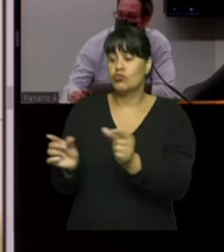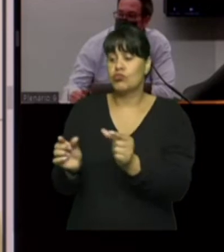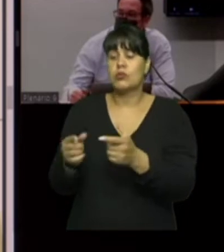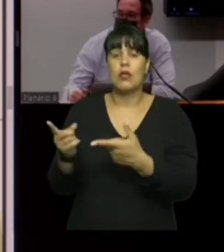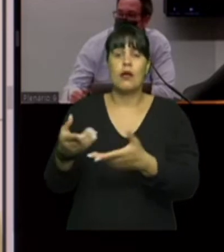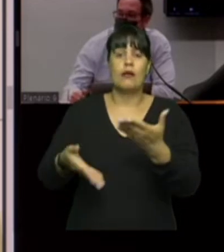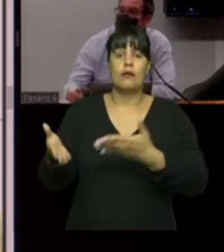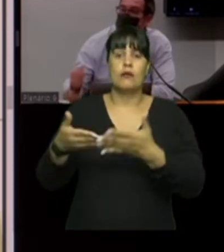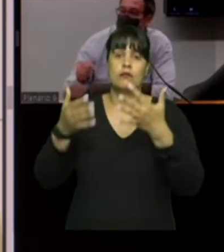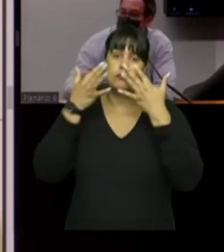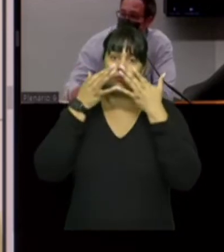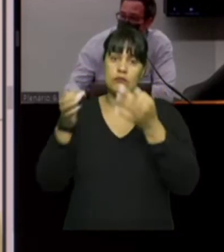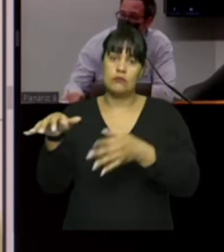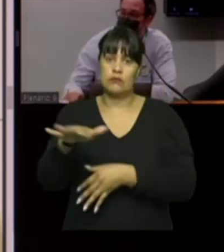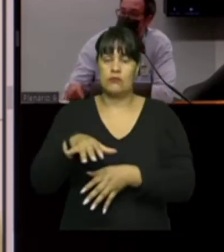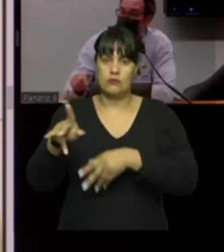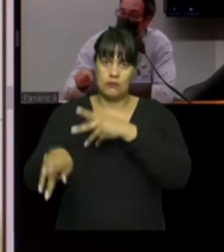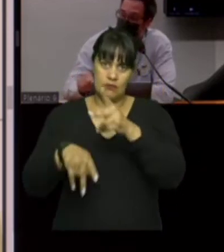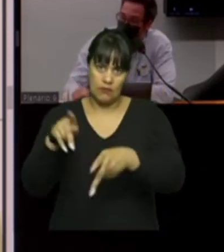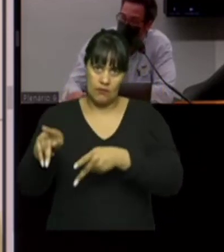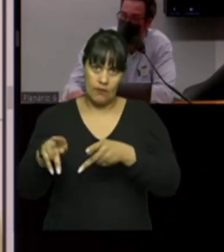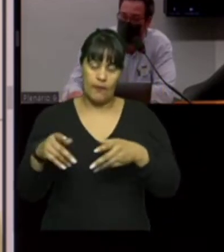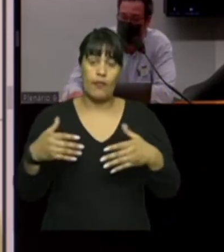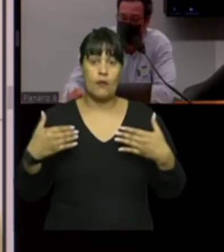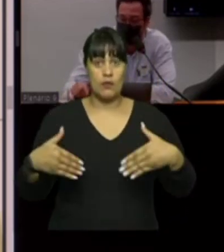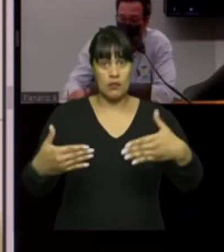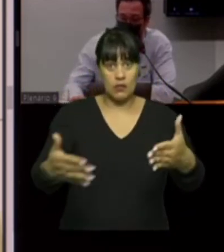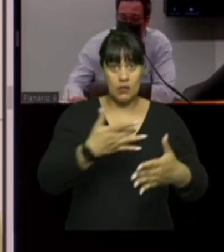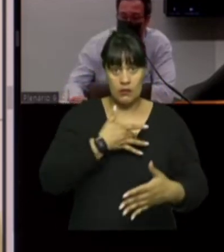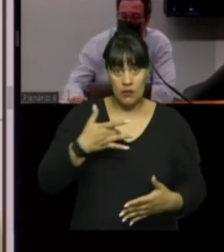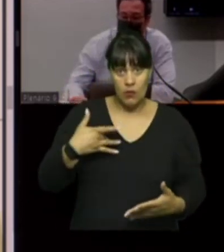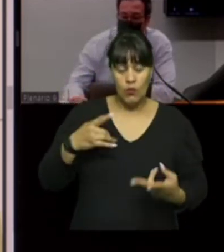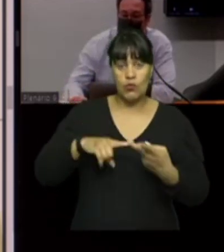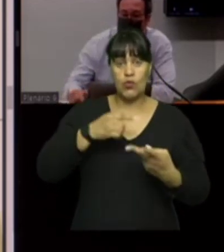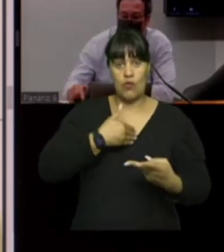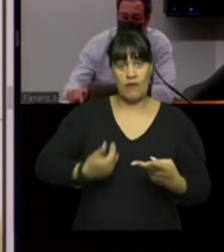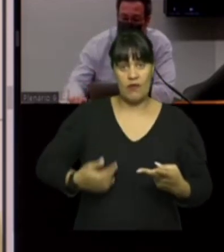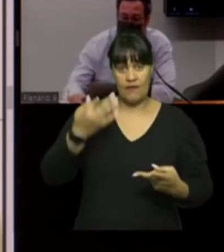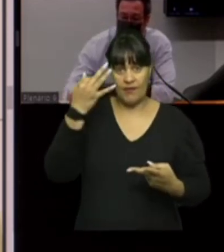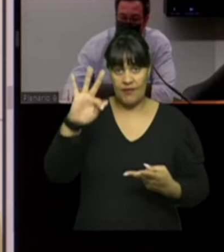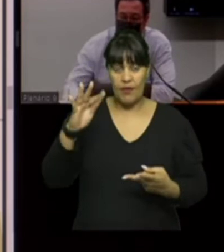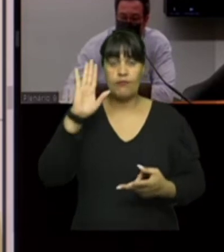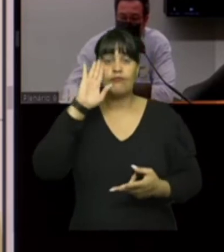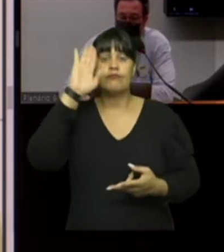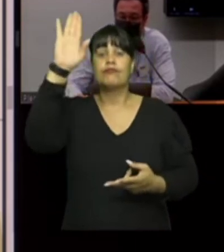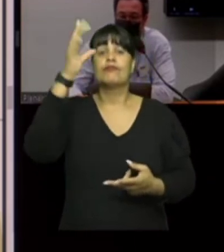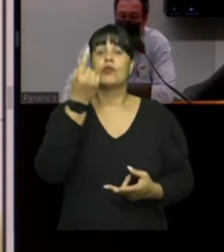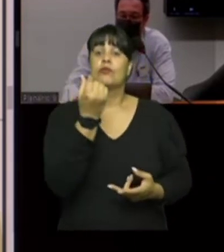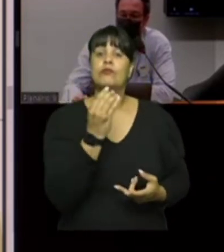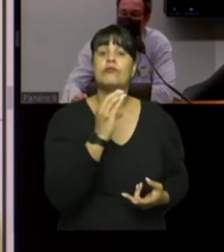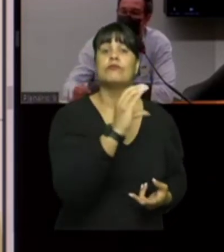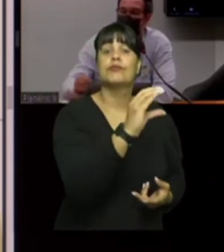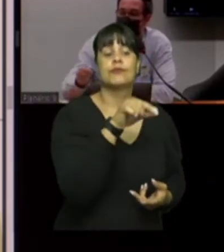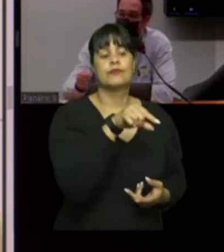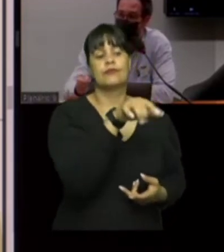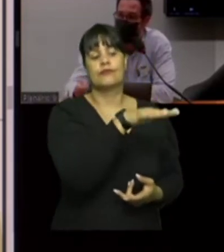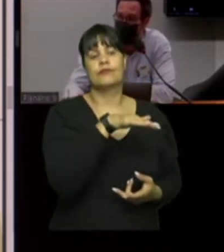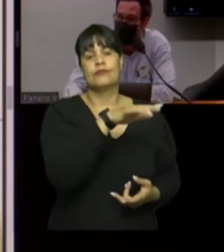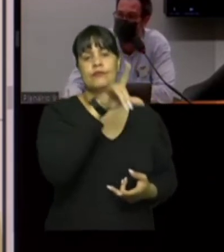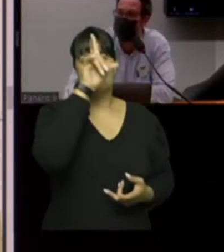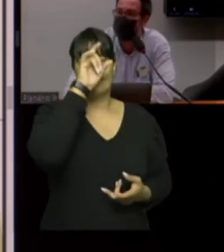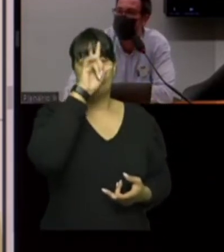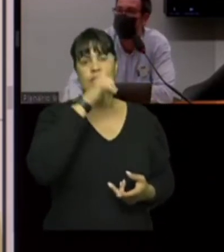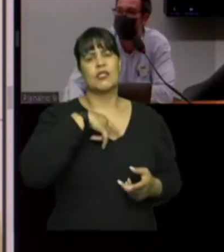população que ele assiste. E o governo federal prioriza, então, o investimento em comunidades terapêuticas que são alvo de